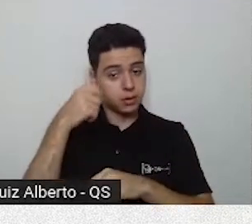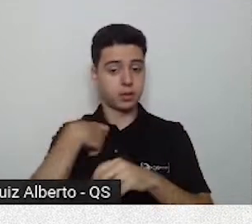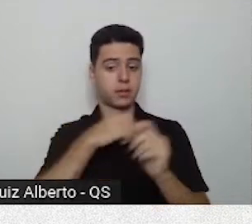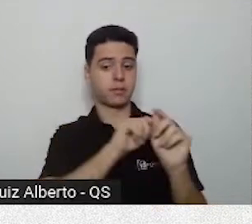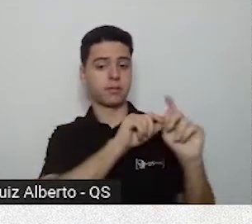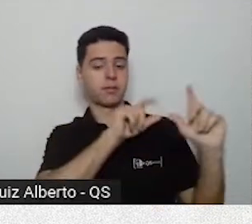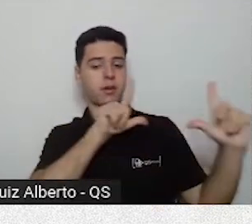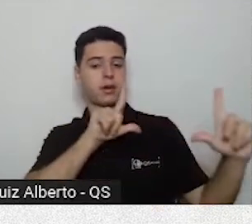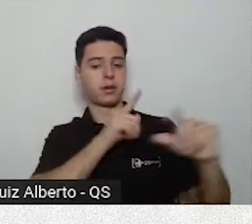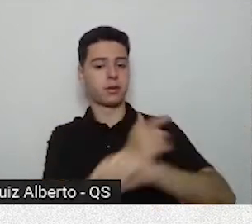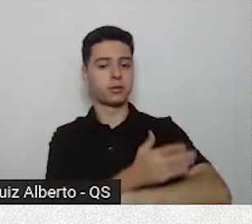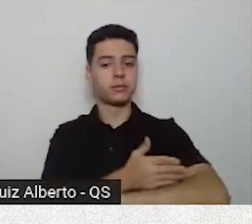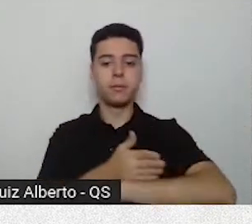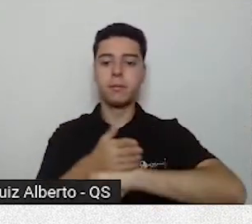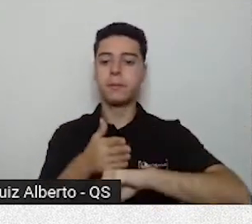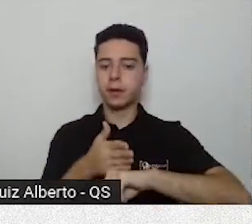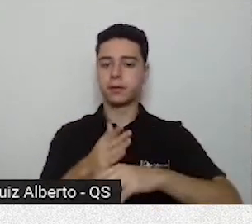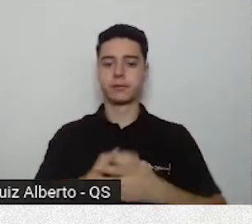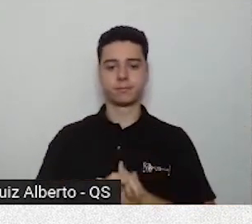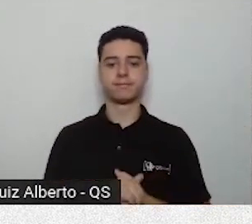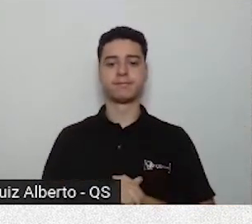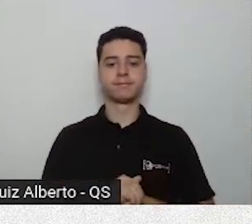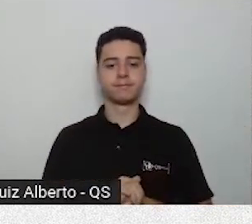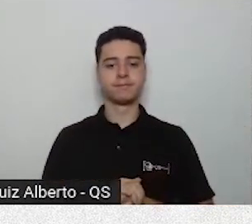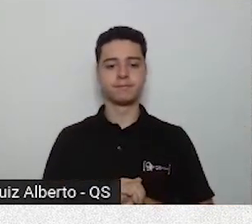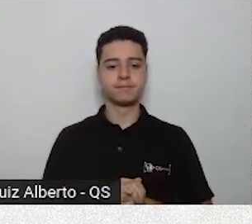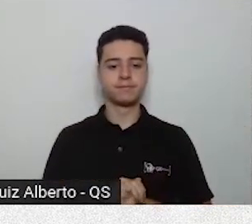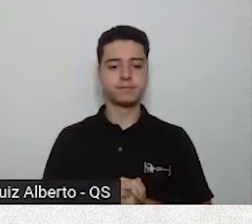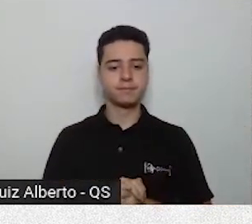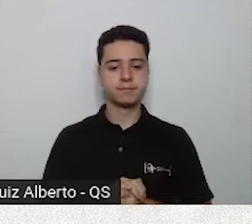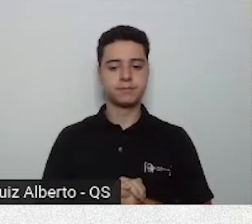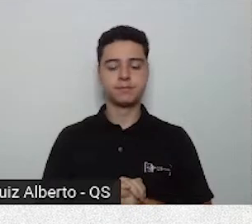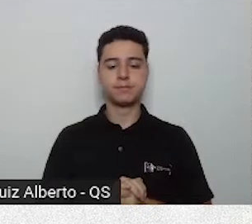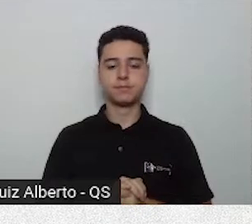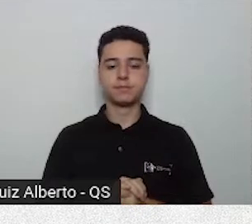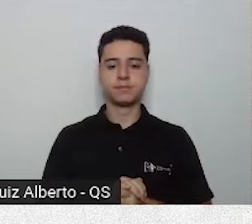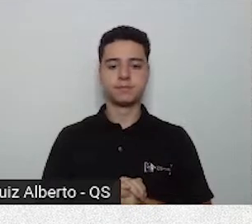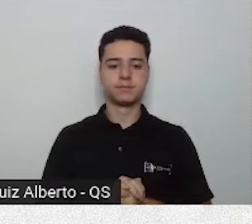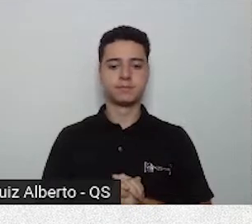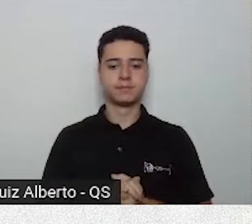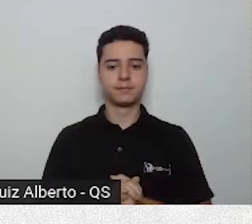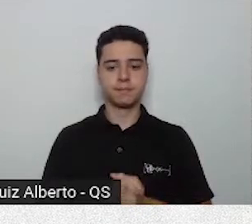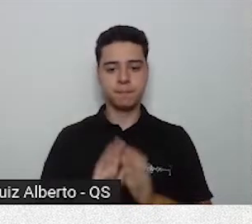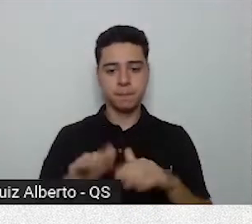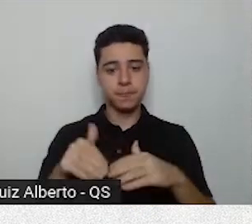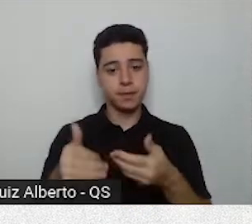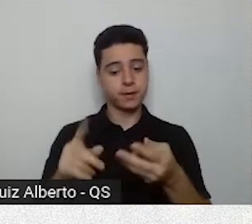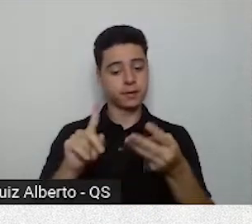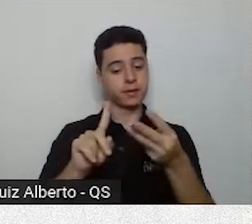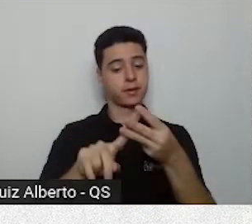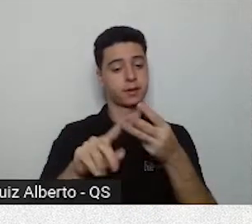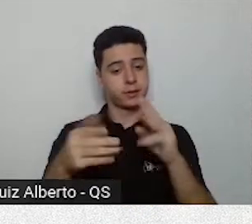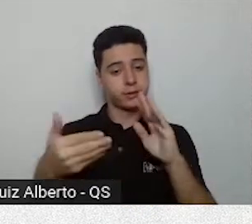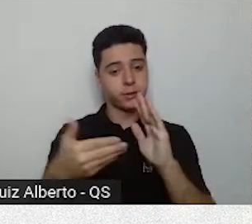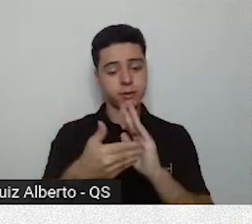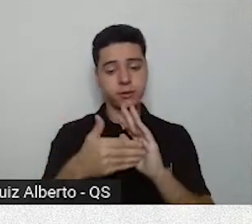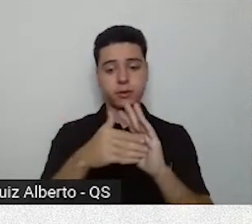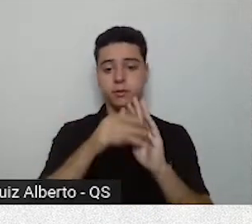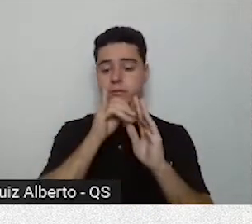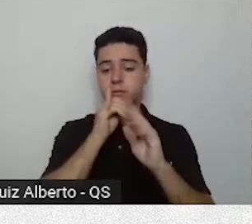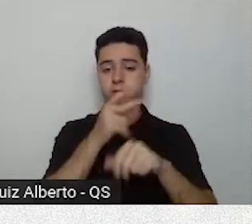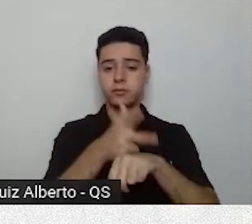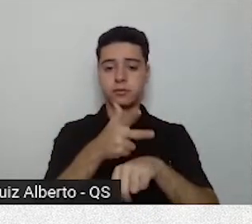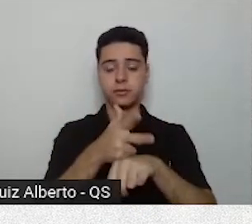dele, a parede atrás dele é da cor branca. Nesse terceiro e último episódio, faremos um